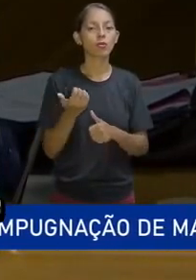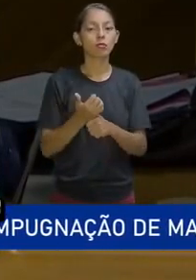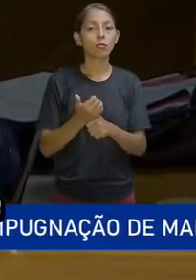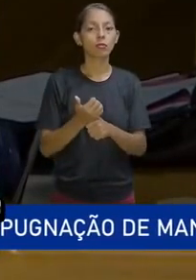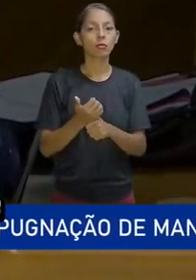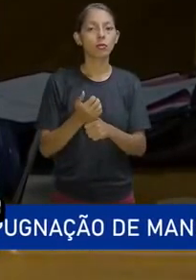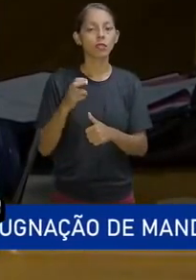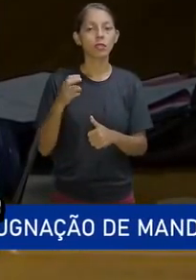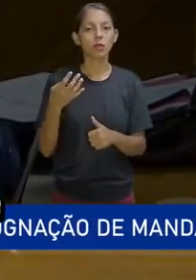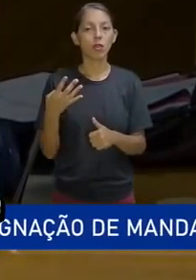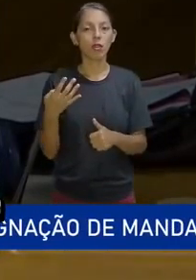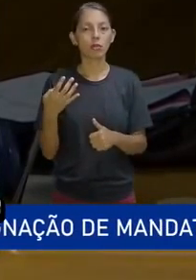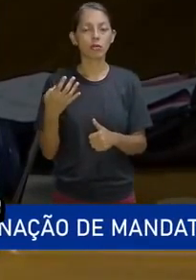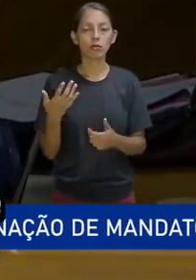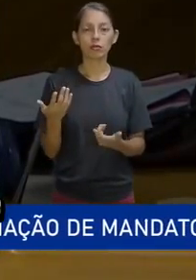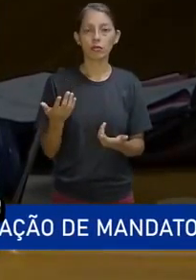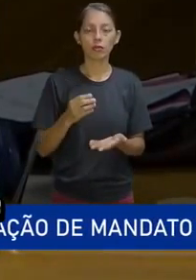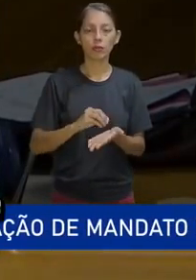suas alegações